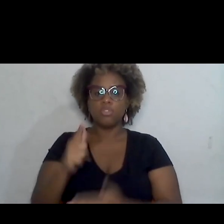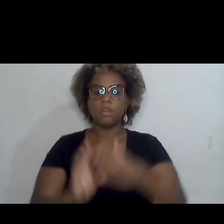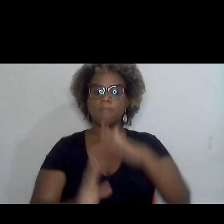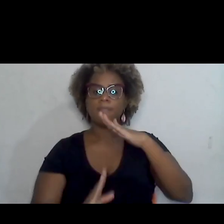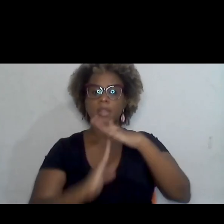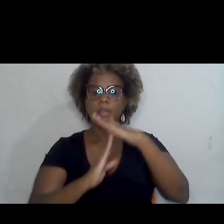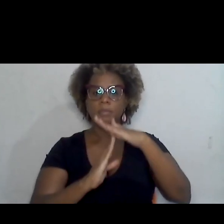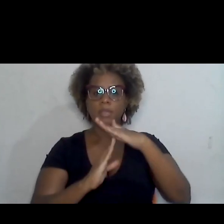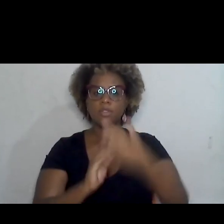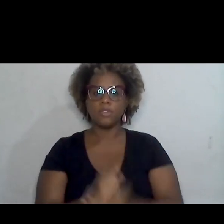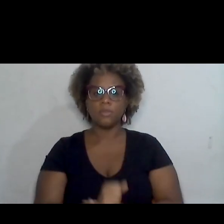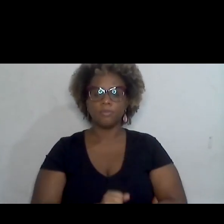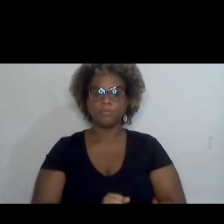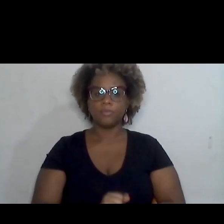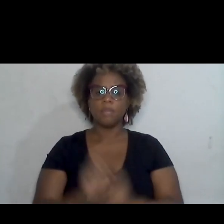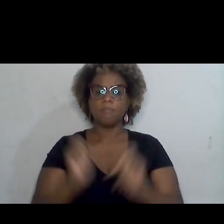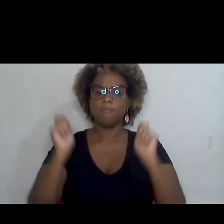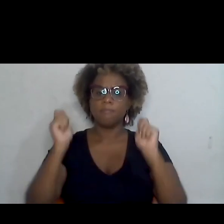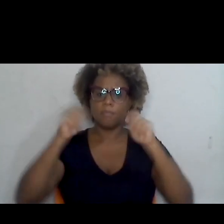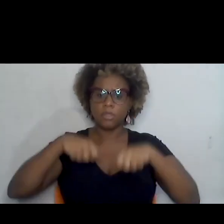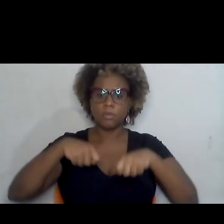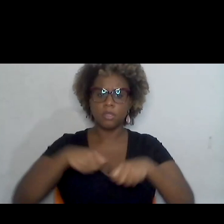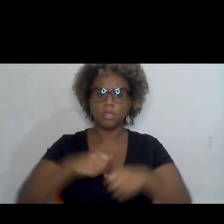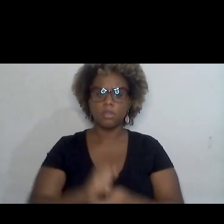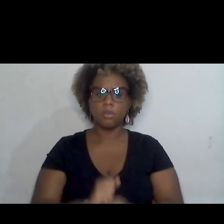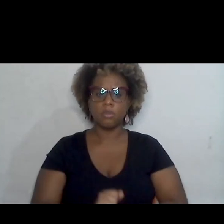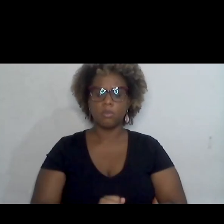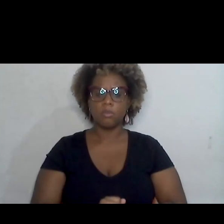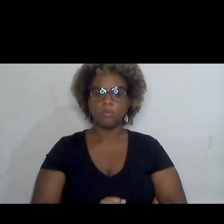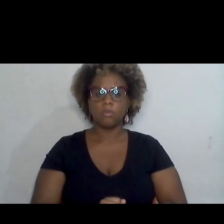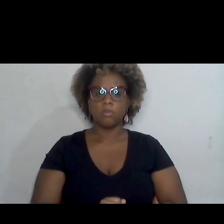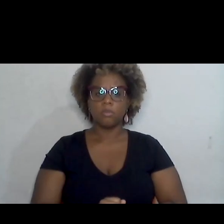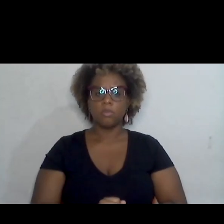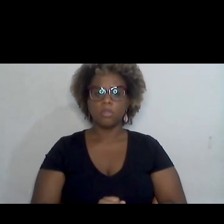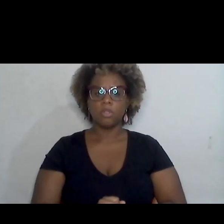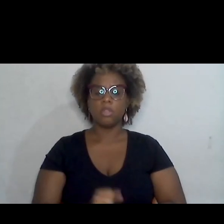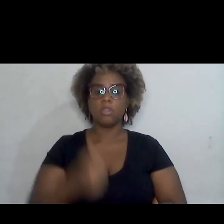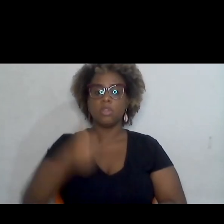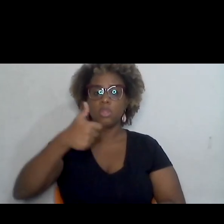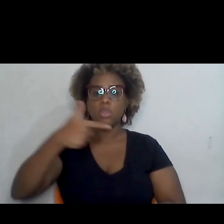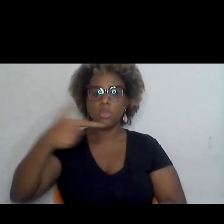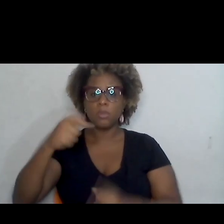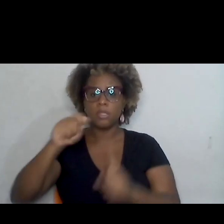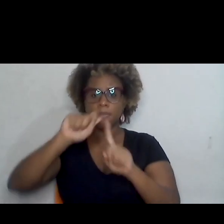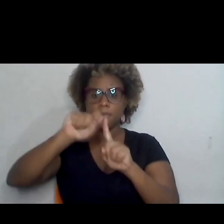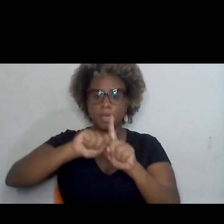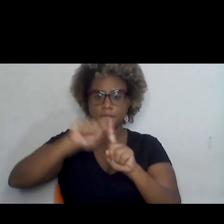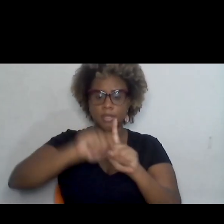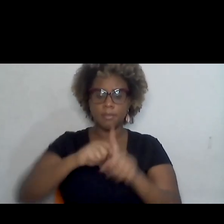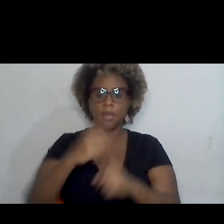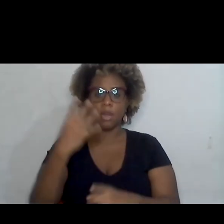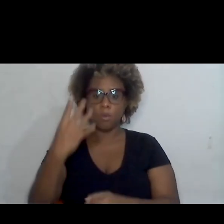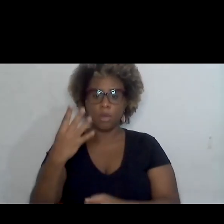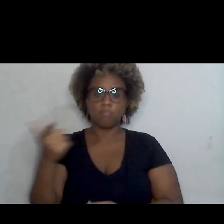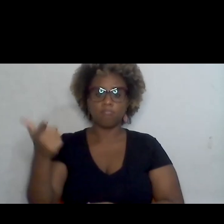gente conseguisse, junto à PGE, o ok para a renovação em 12 meses, para a quarta renovação,